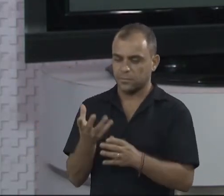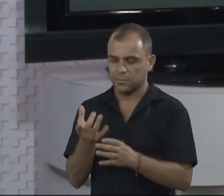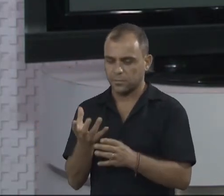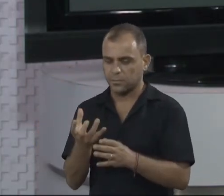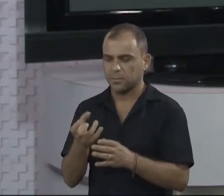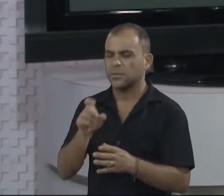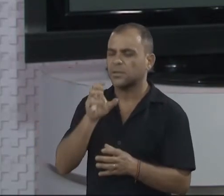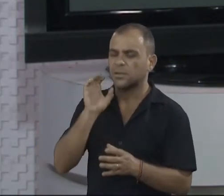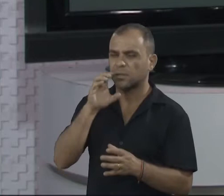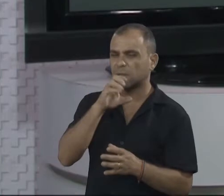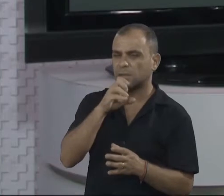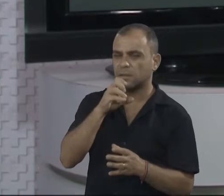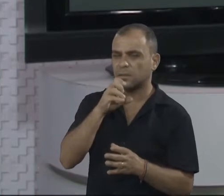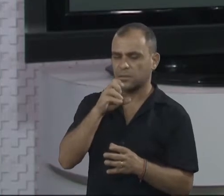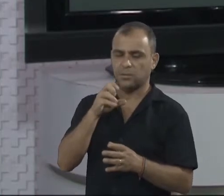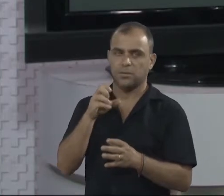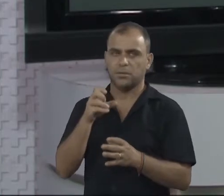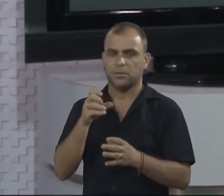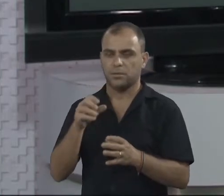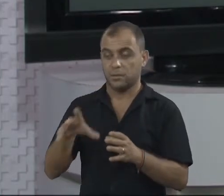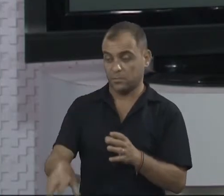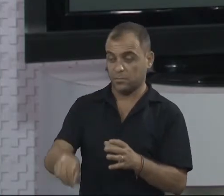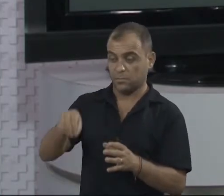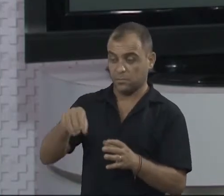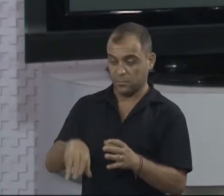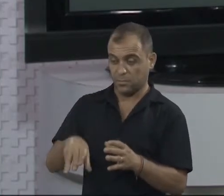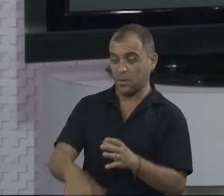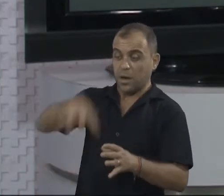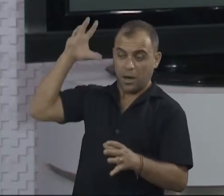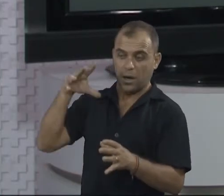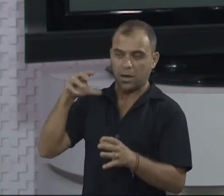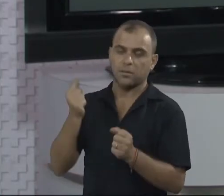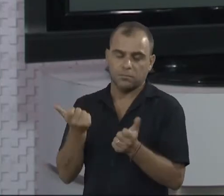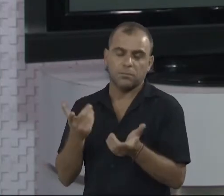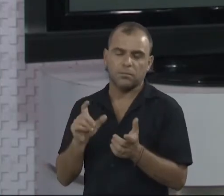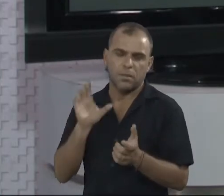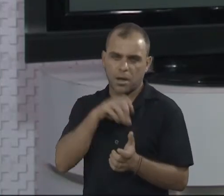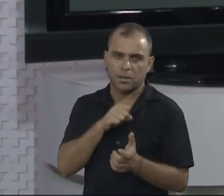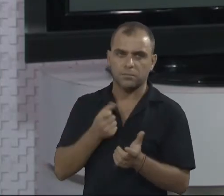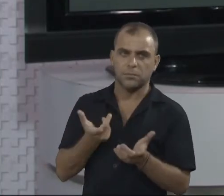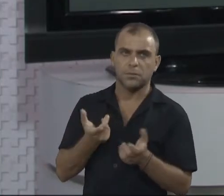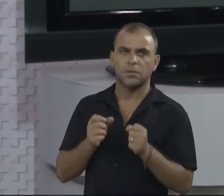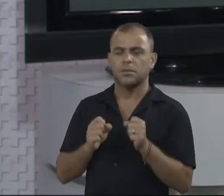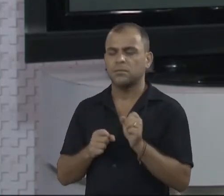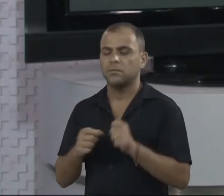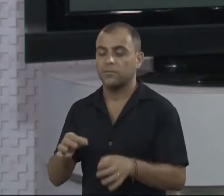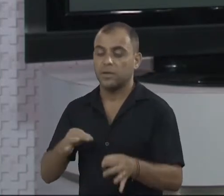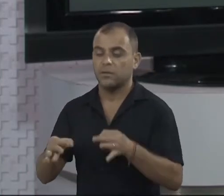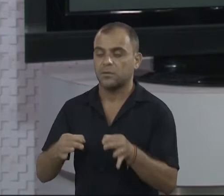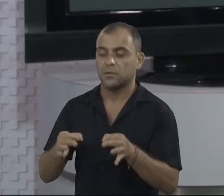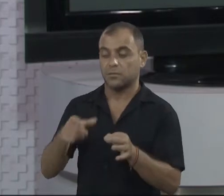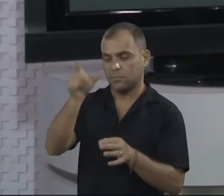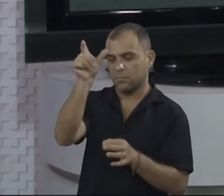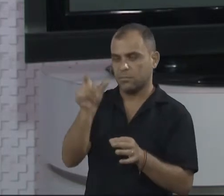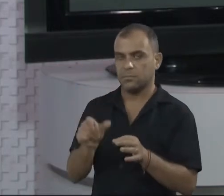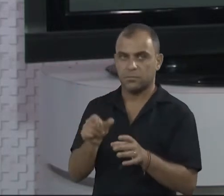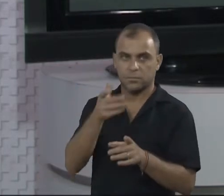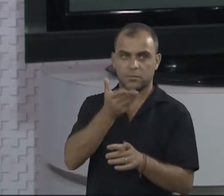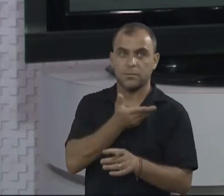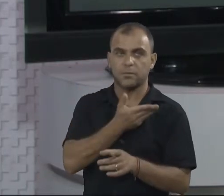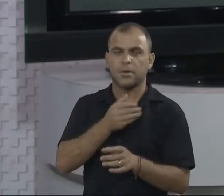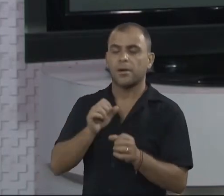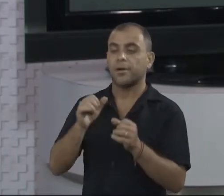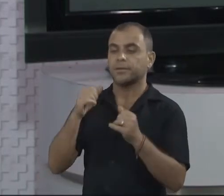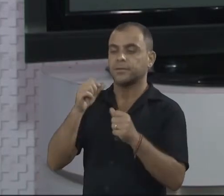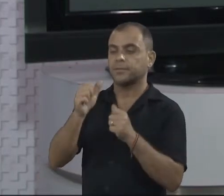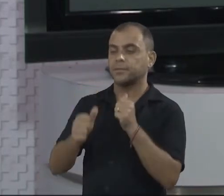né? Ou quando você toma um choque. Então, ele vai coordenar isso, a medula espinal. Ele vai receber essa informação